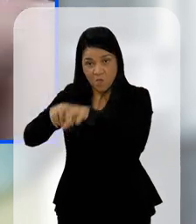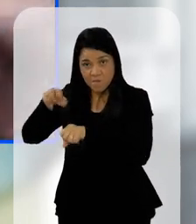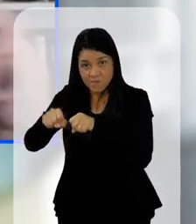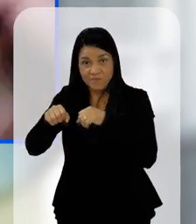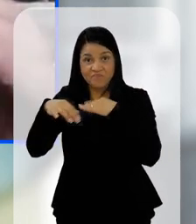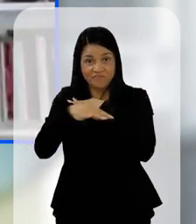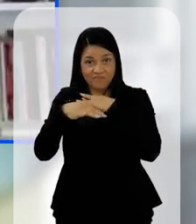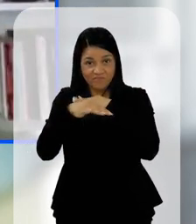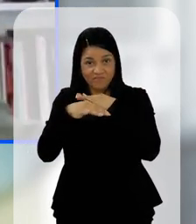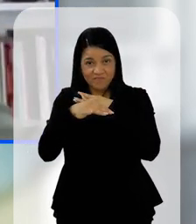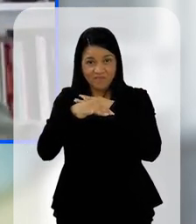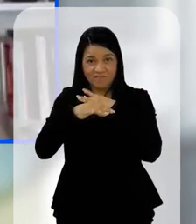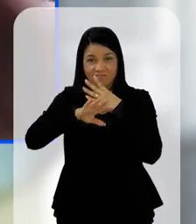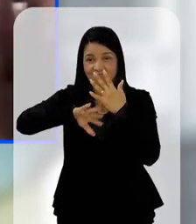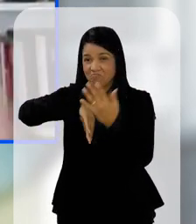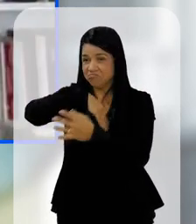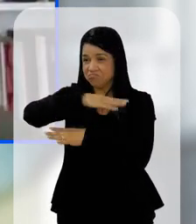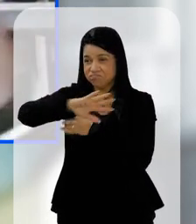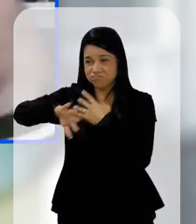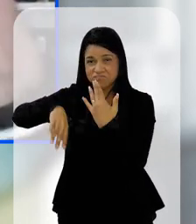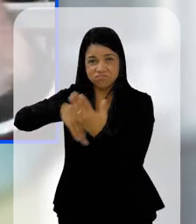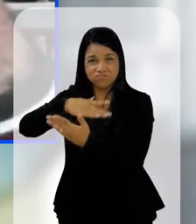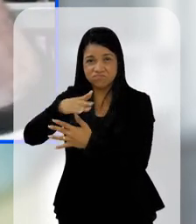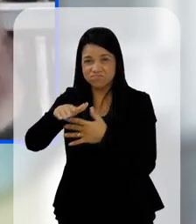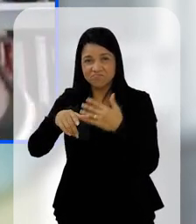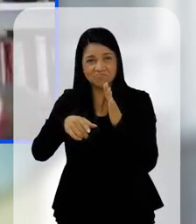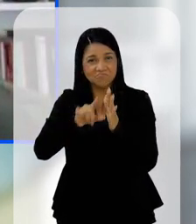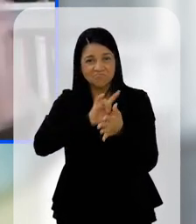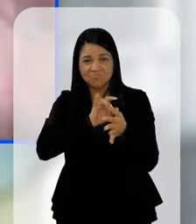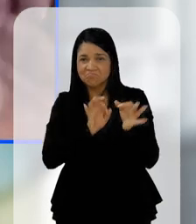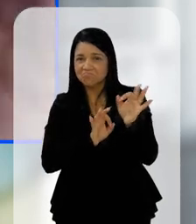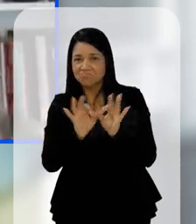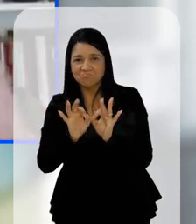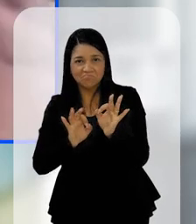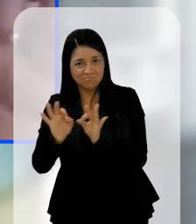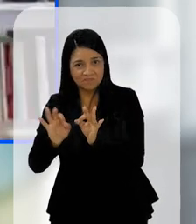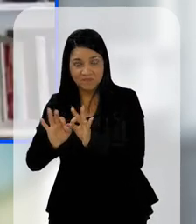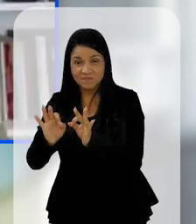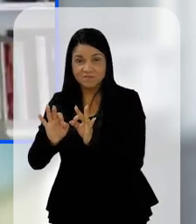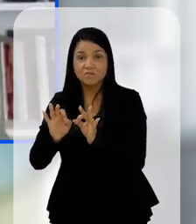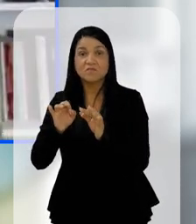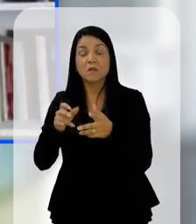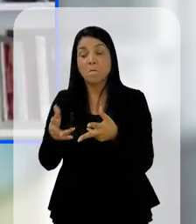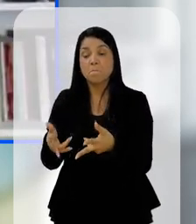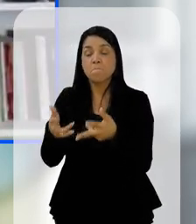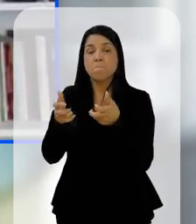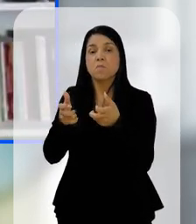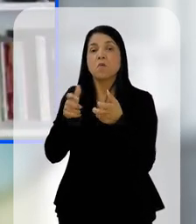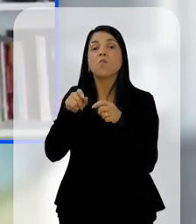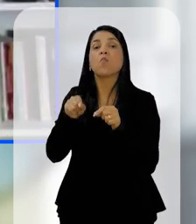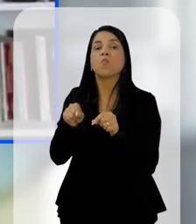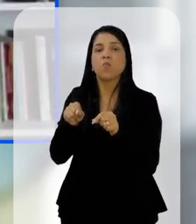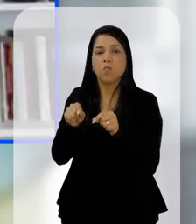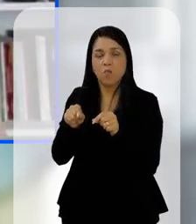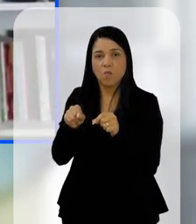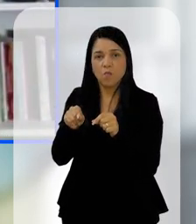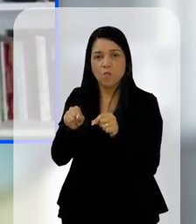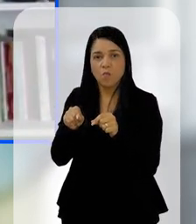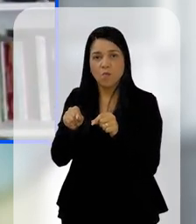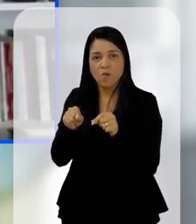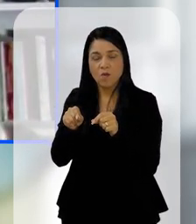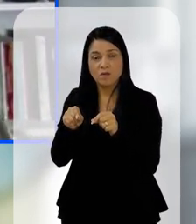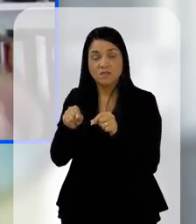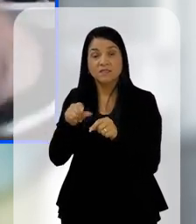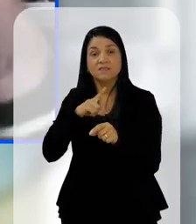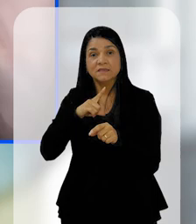forma completamente maluca, sem nenhuma previdade, o que a gente nota, o que a gente percebe